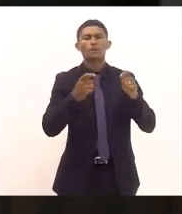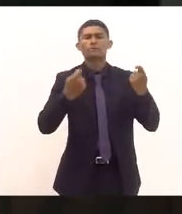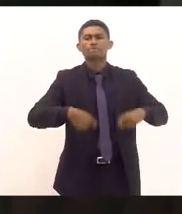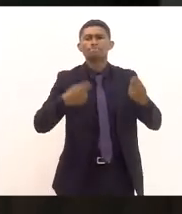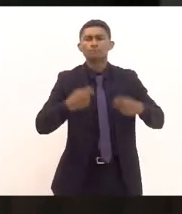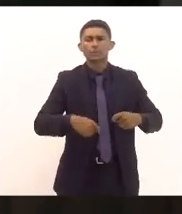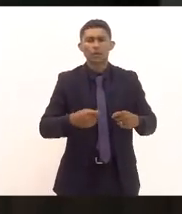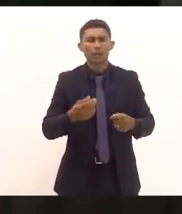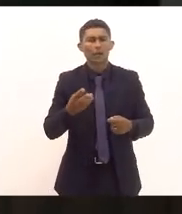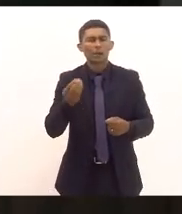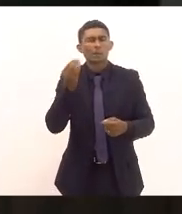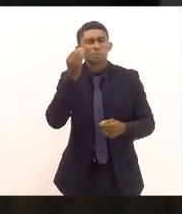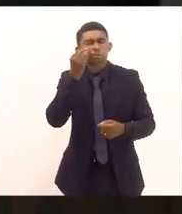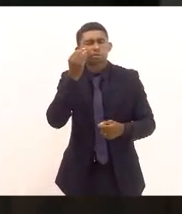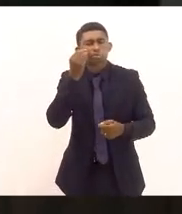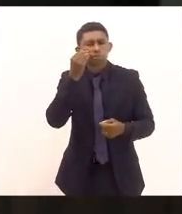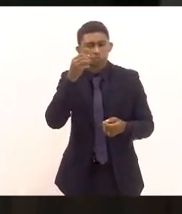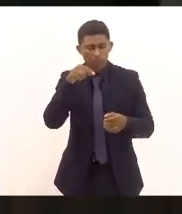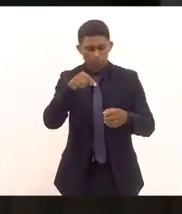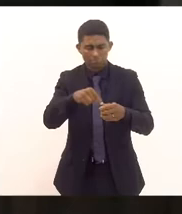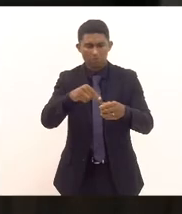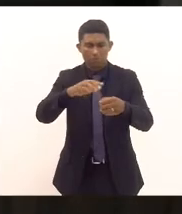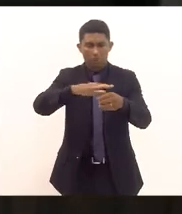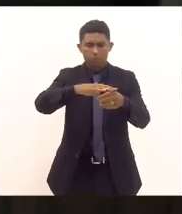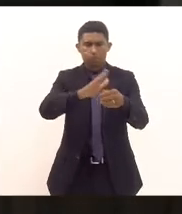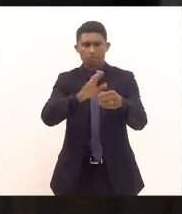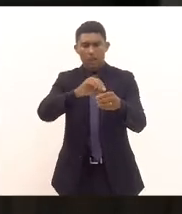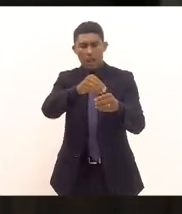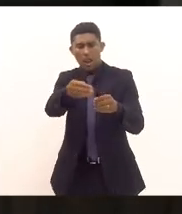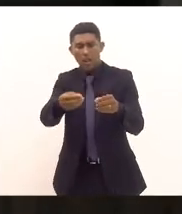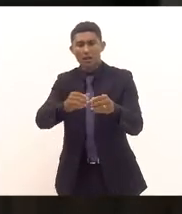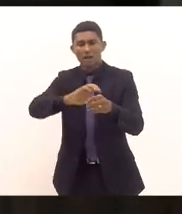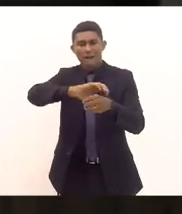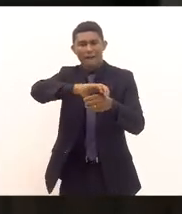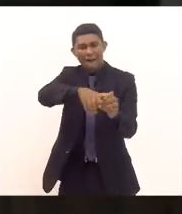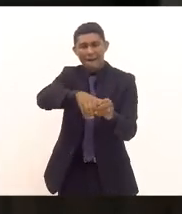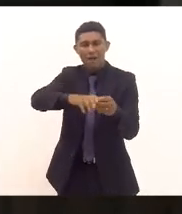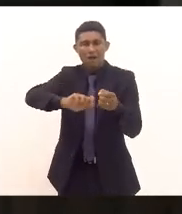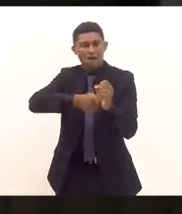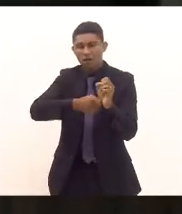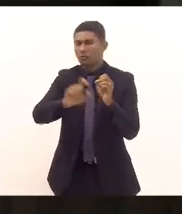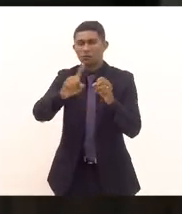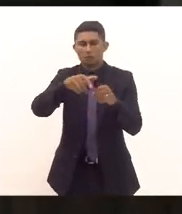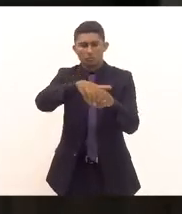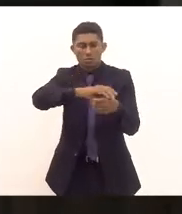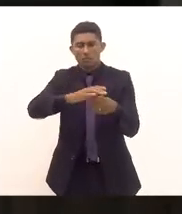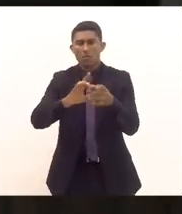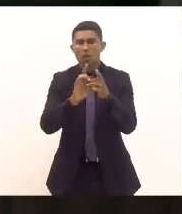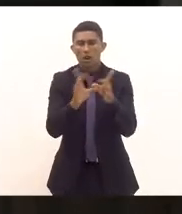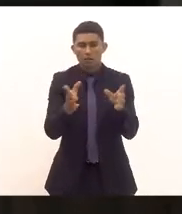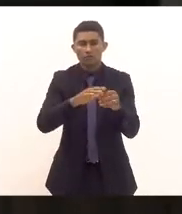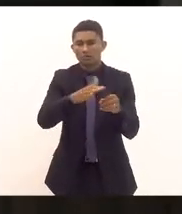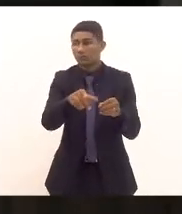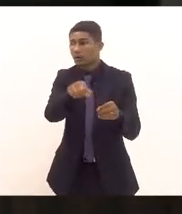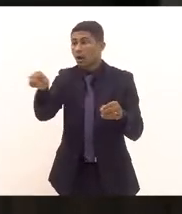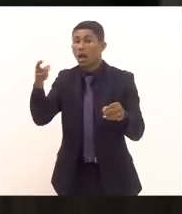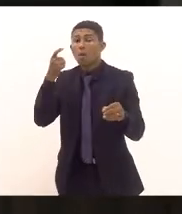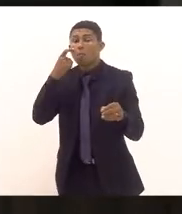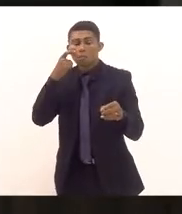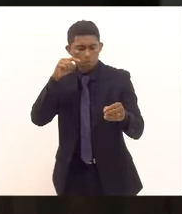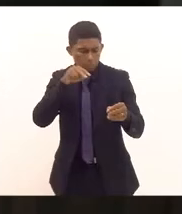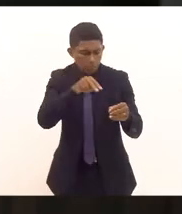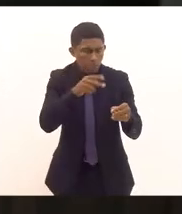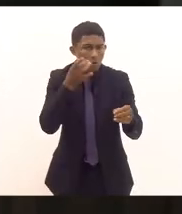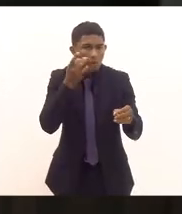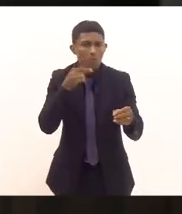do dos produtos à venda para exame do Consumidor pena de pareceres das comissões de quais são Justiça de defesa do consumidor de economia